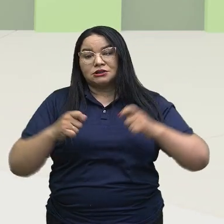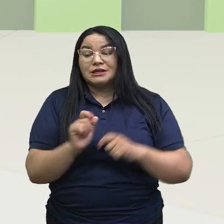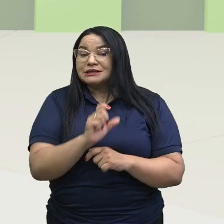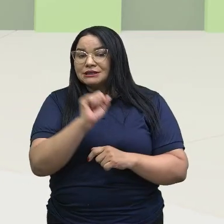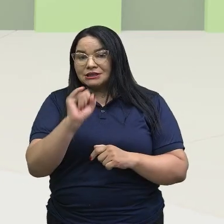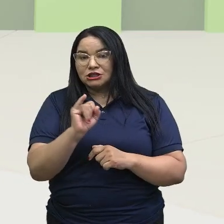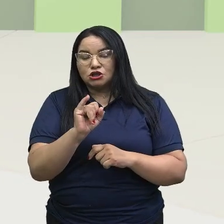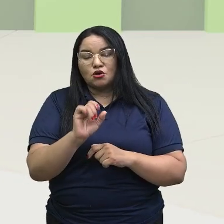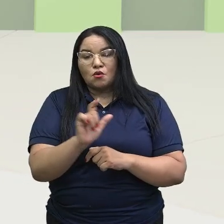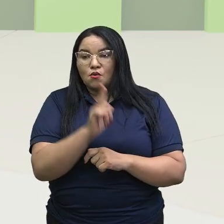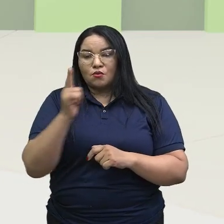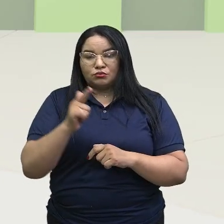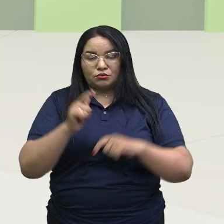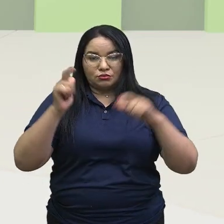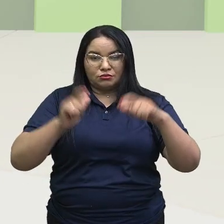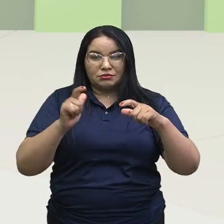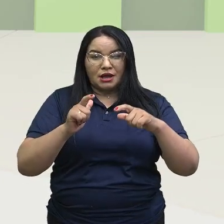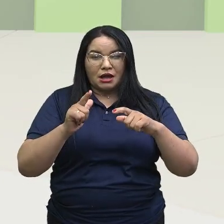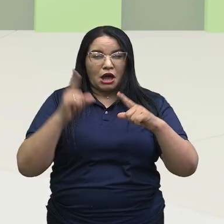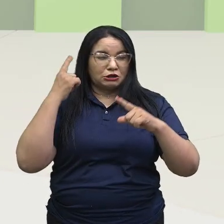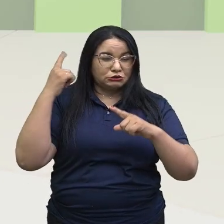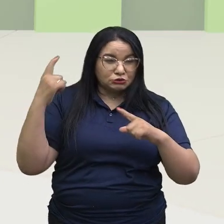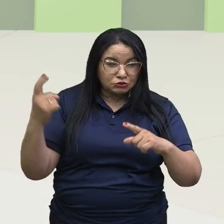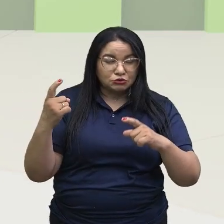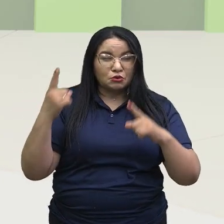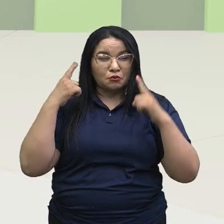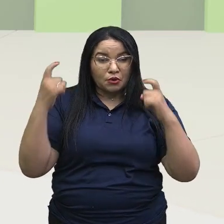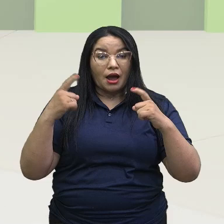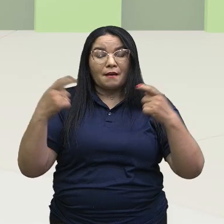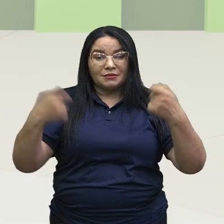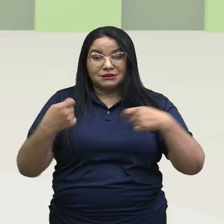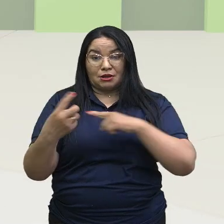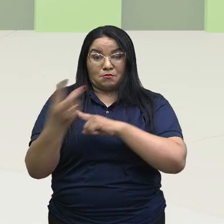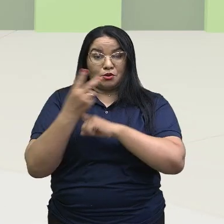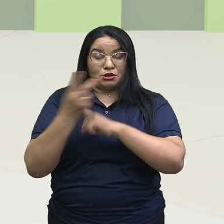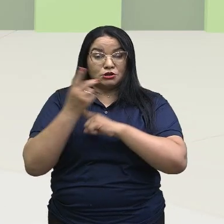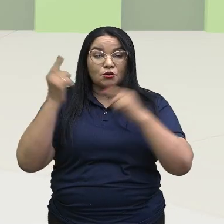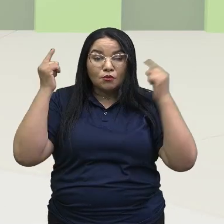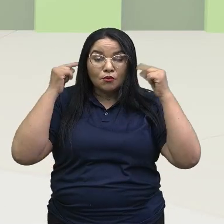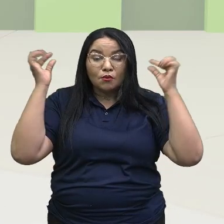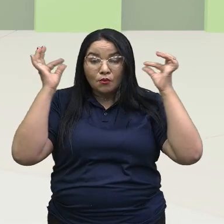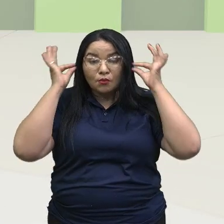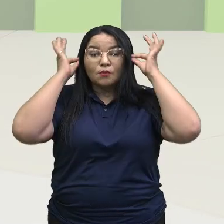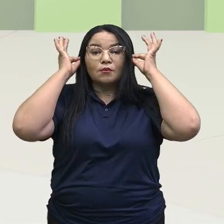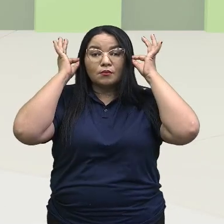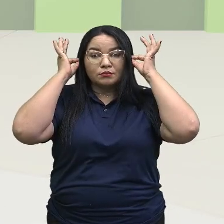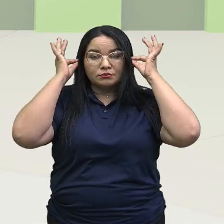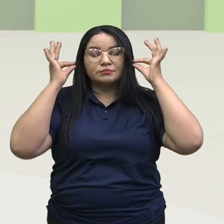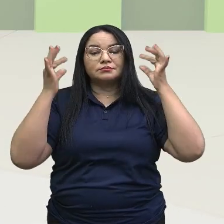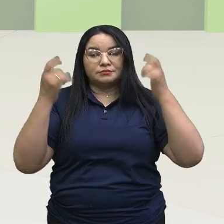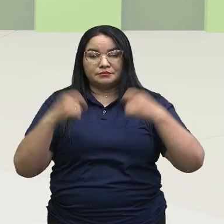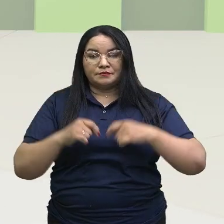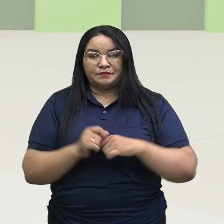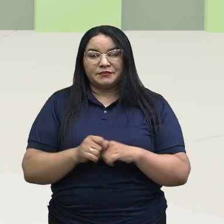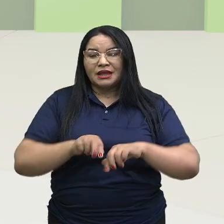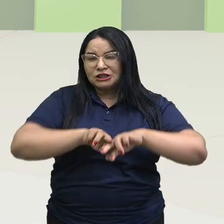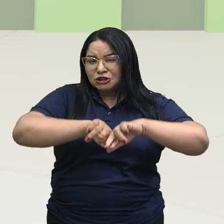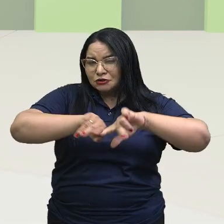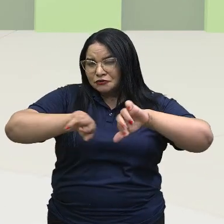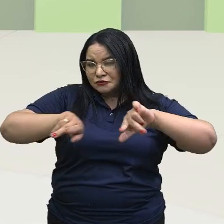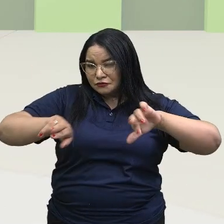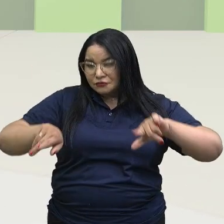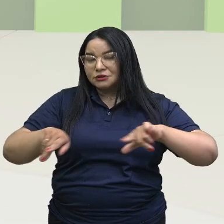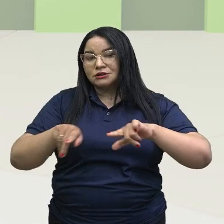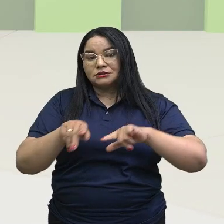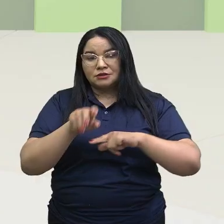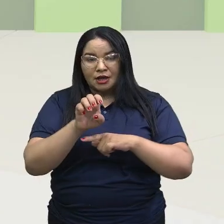que libera muito som, você vai precisar aí de protetores auriculares. Então existem vários EPIs, e